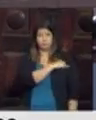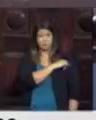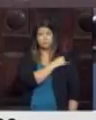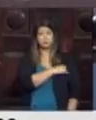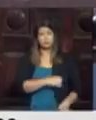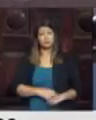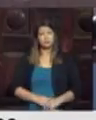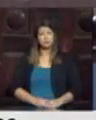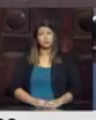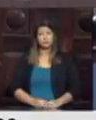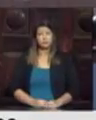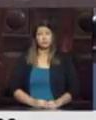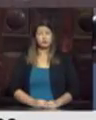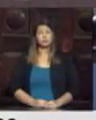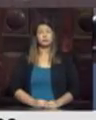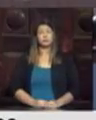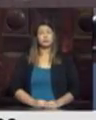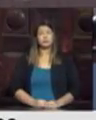Nós